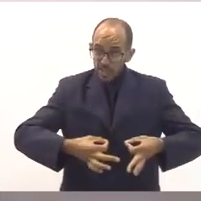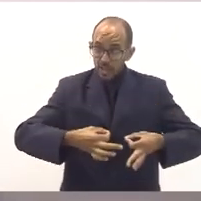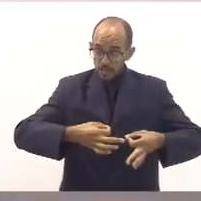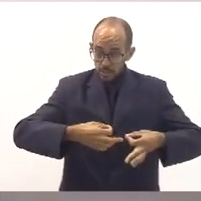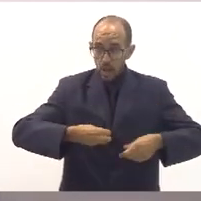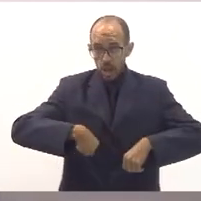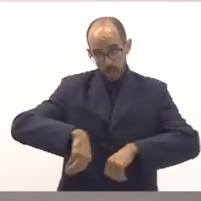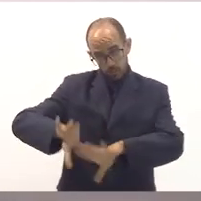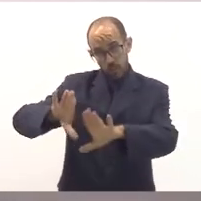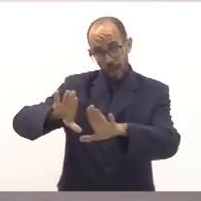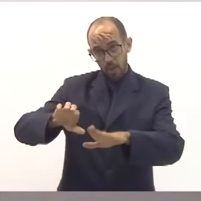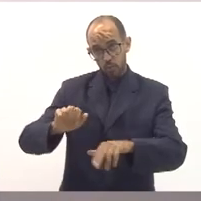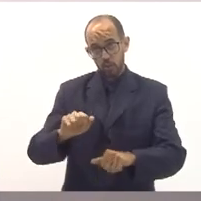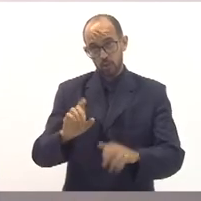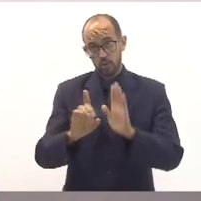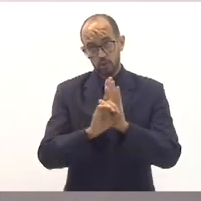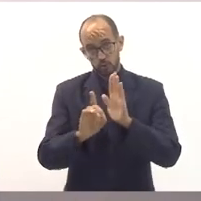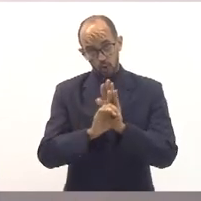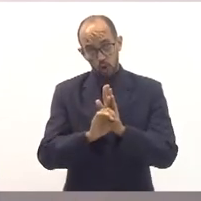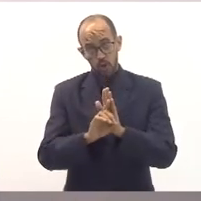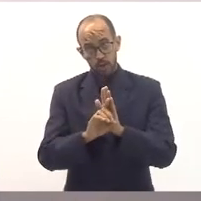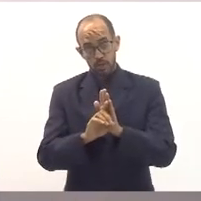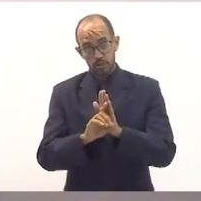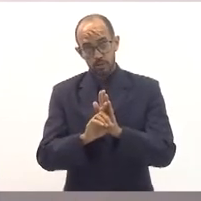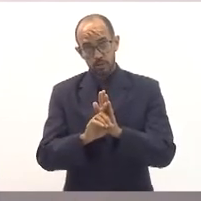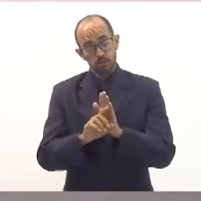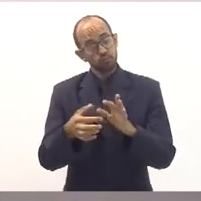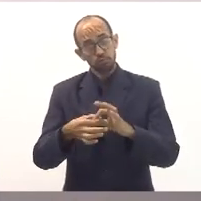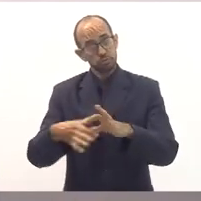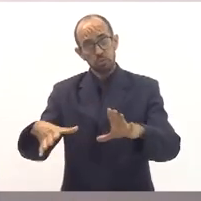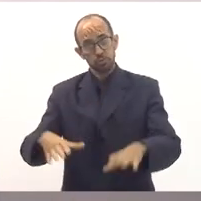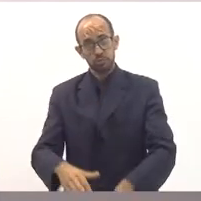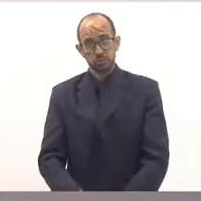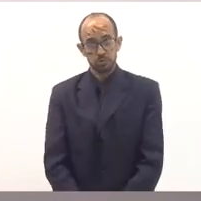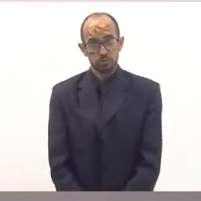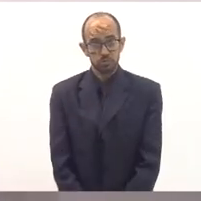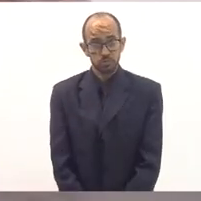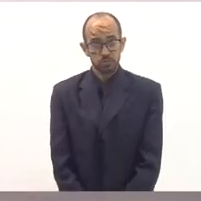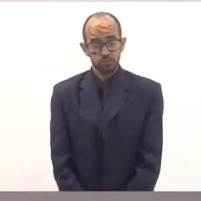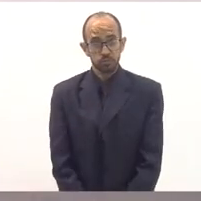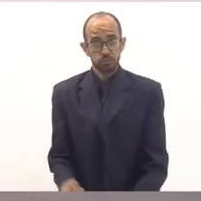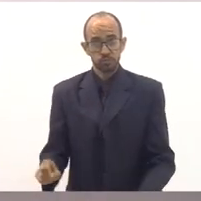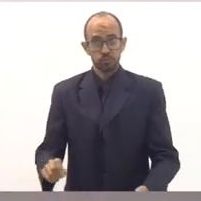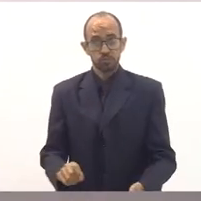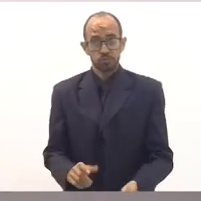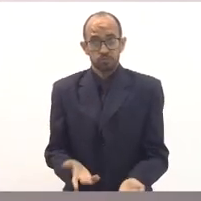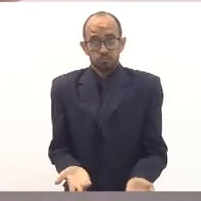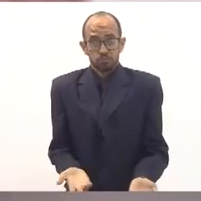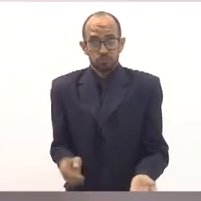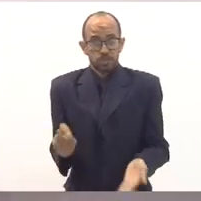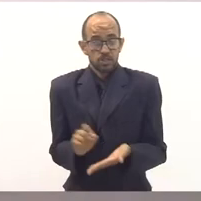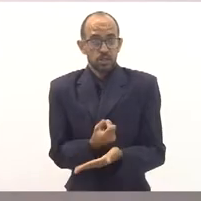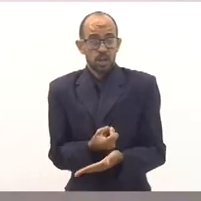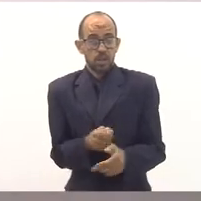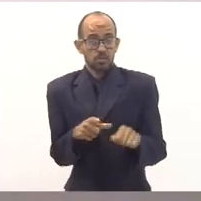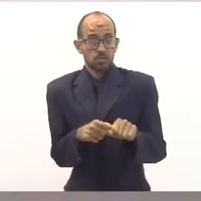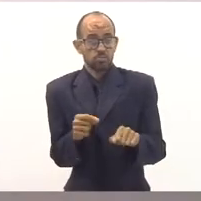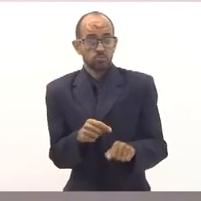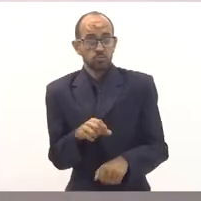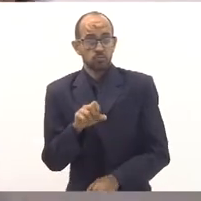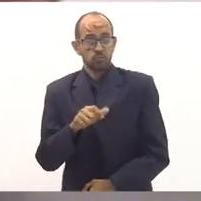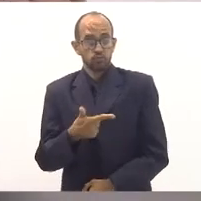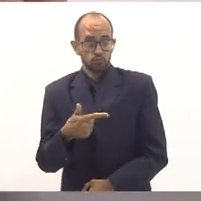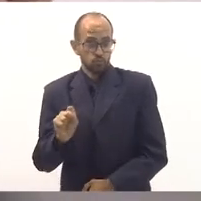levaram drogas e trouxer drogas foram soltos e assinar o 28 e